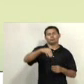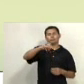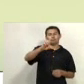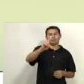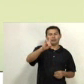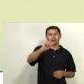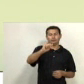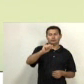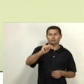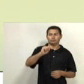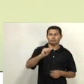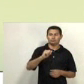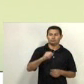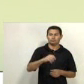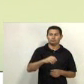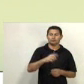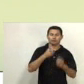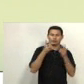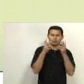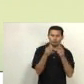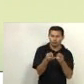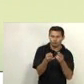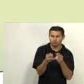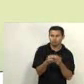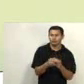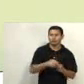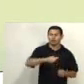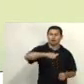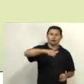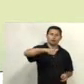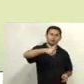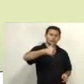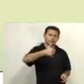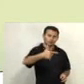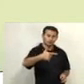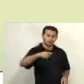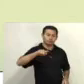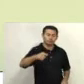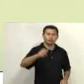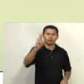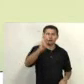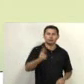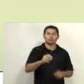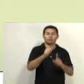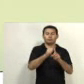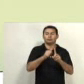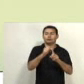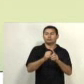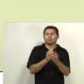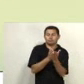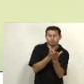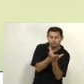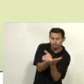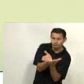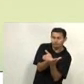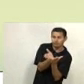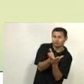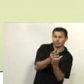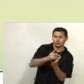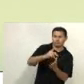média igual a R$12.000 por mês e o desvio padrão